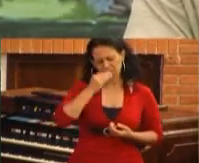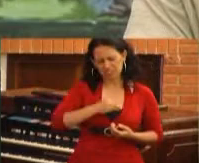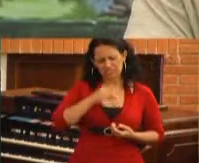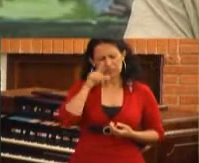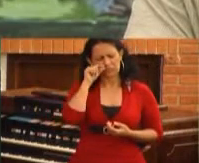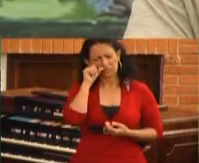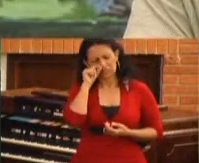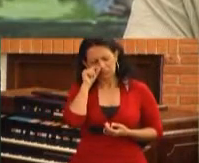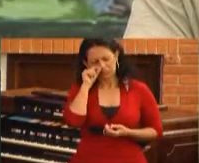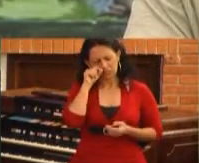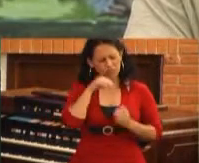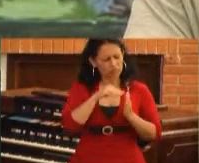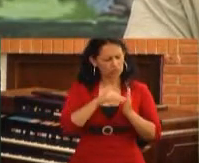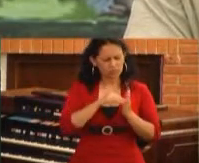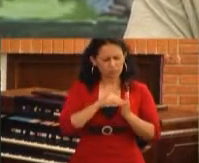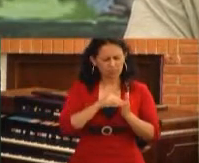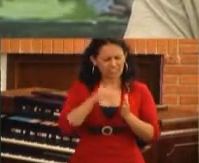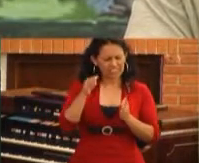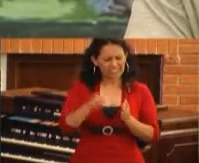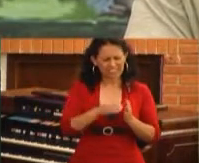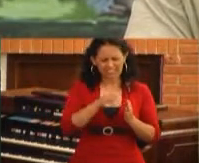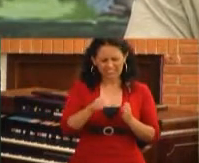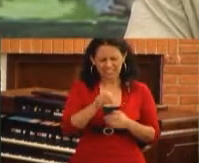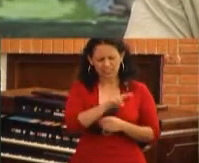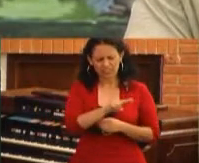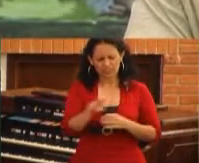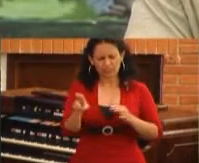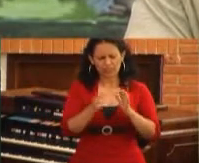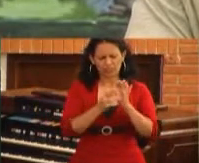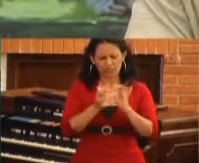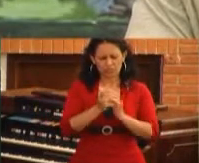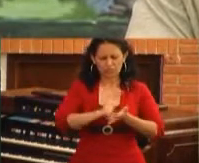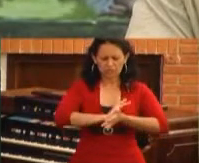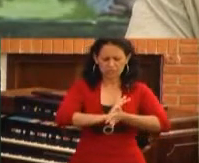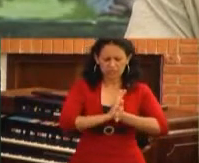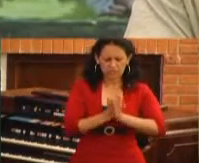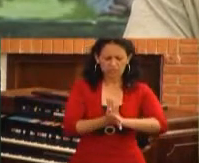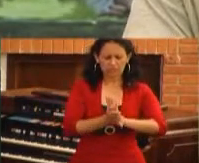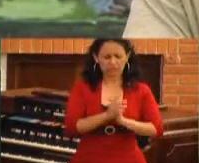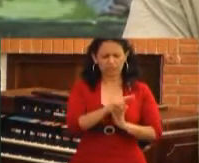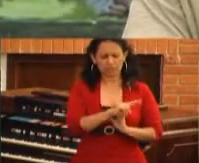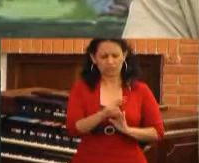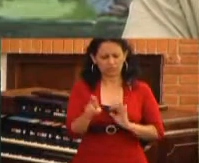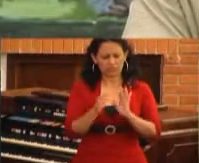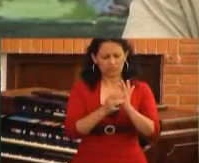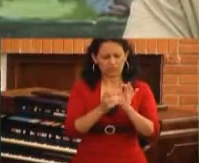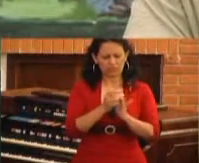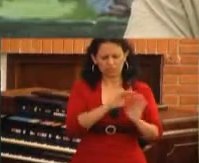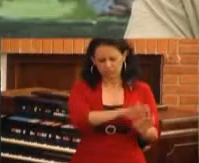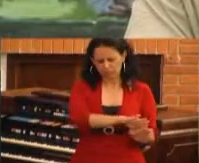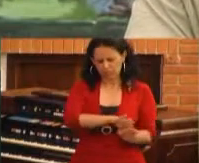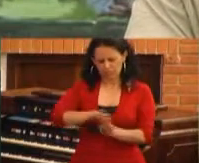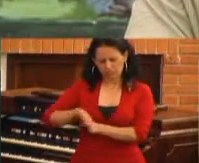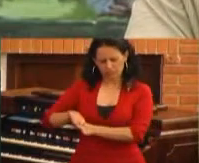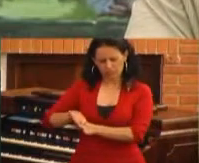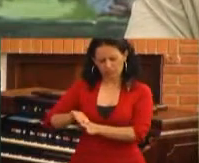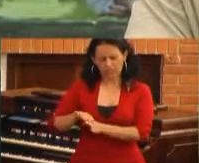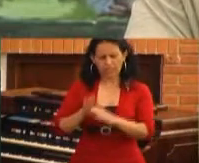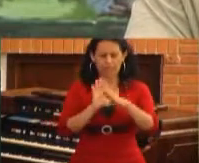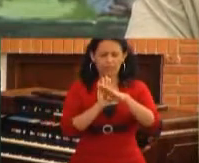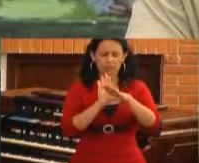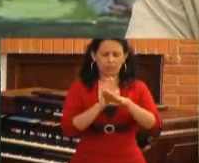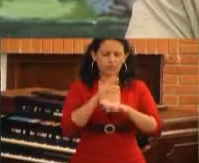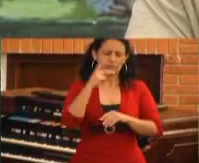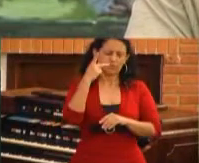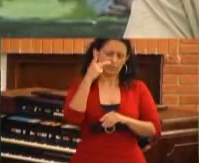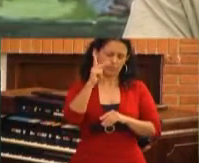tentam obstruir a via da comunicação. Este é um projeto Teu e é para a Tua